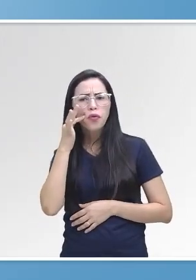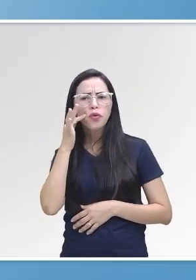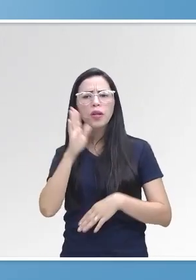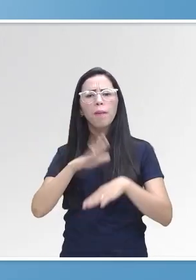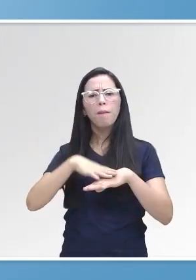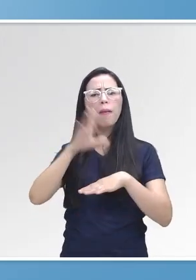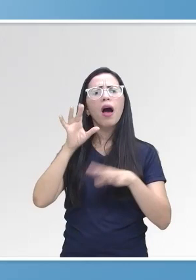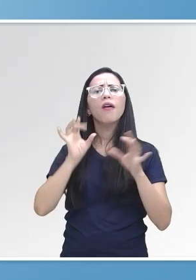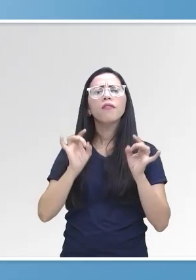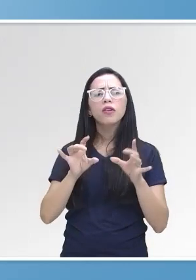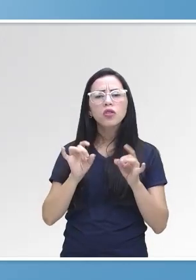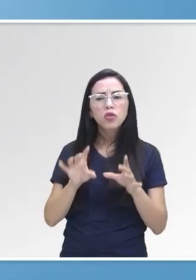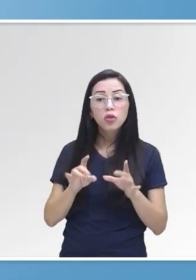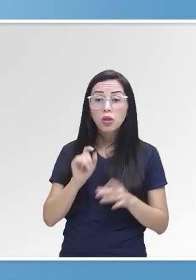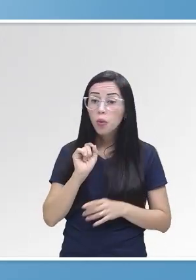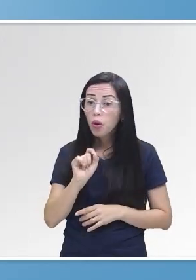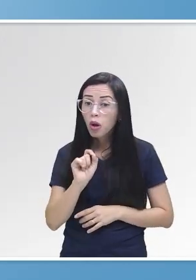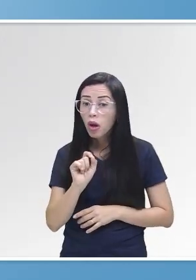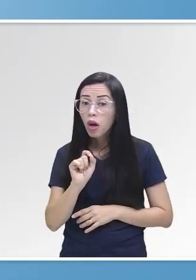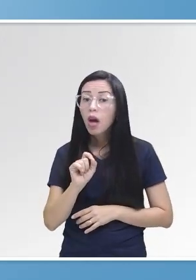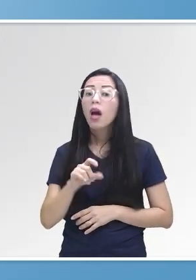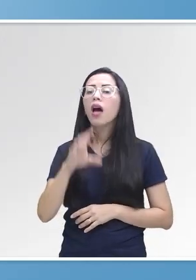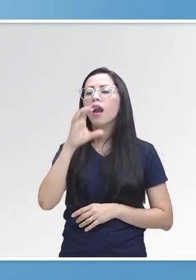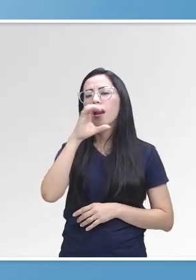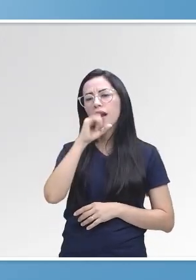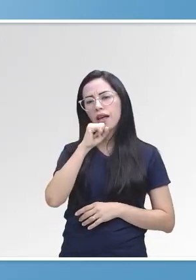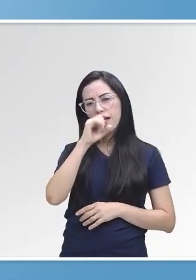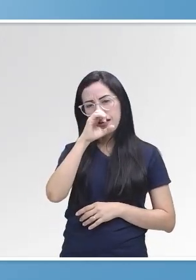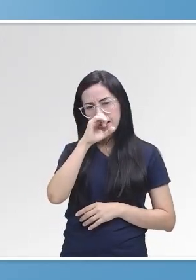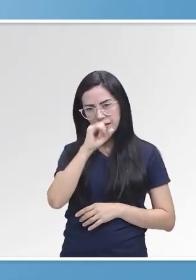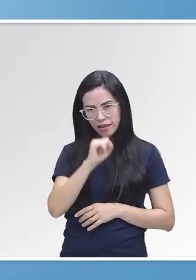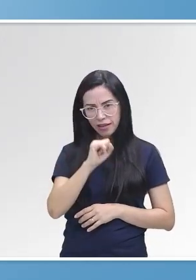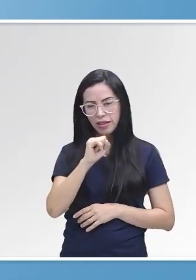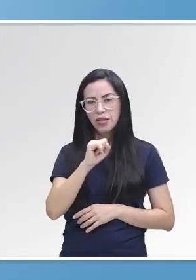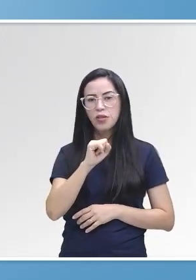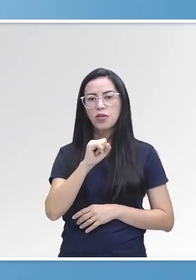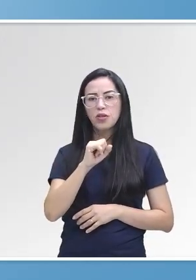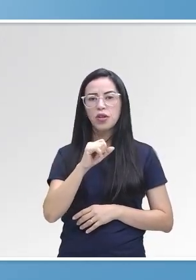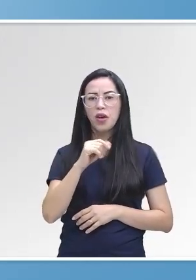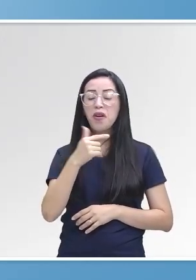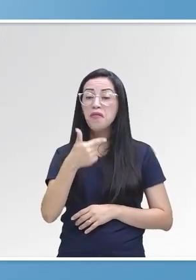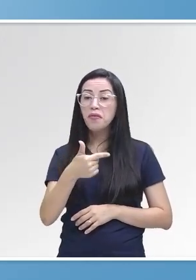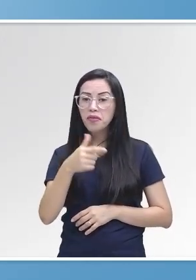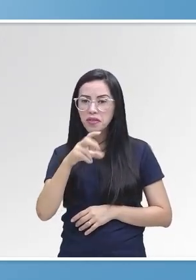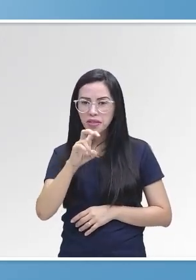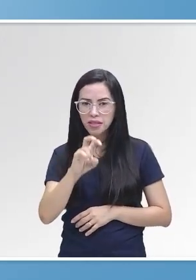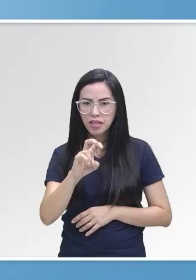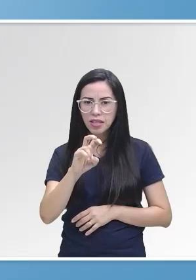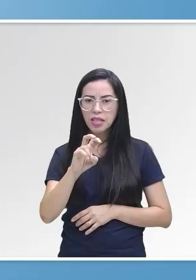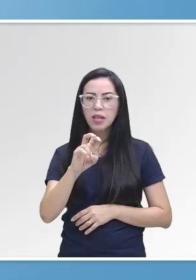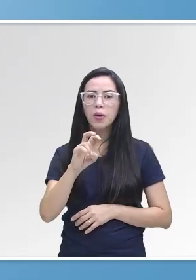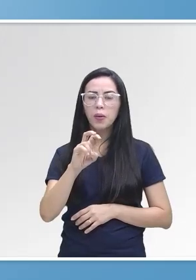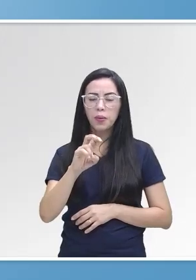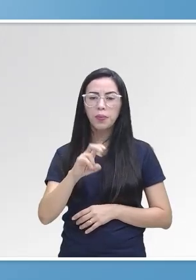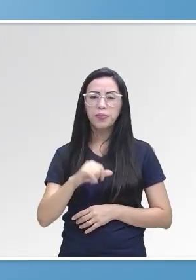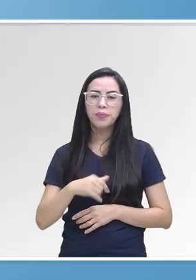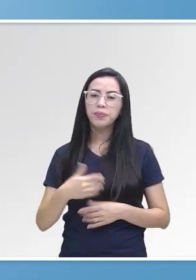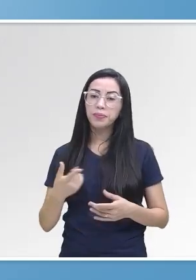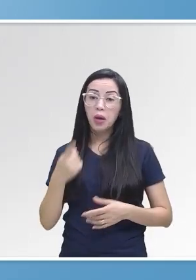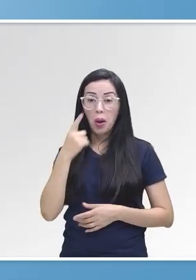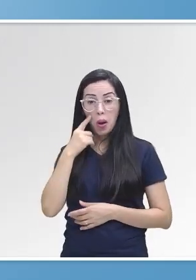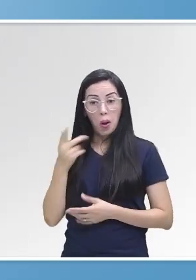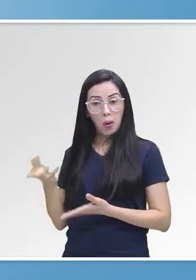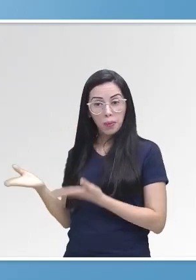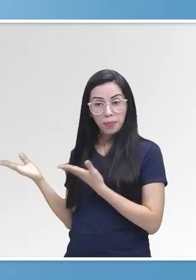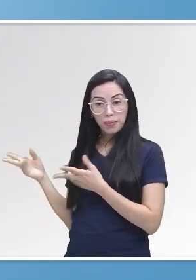na feira é o que há lá arranjo com 25 Olha que a representação